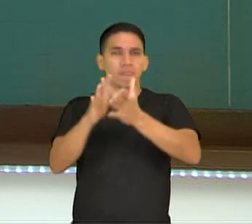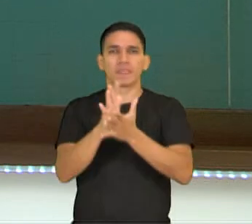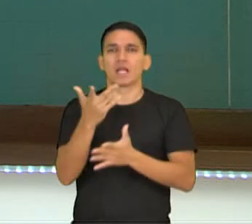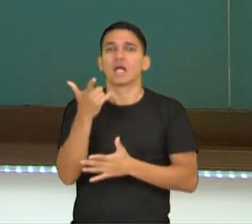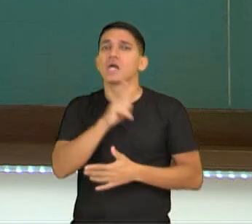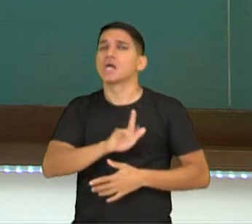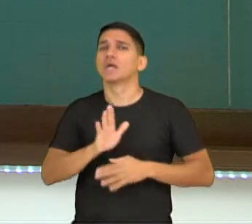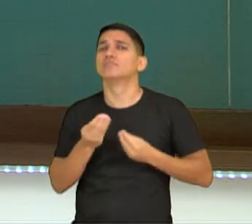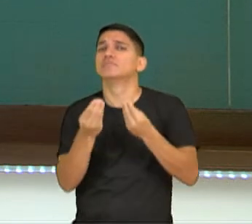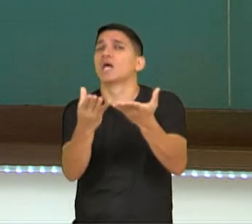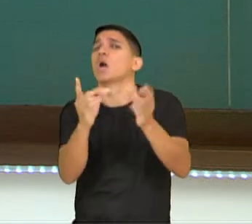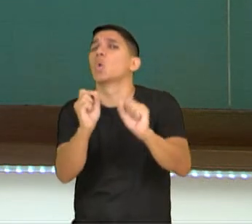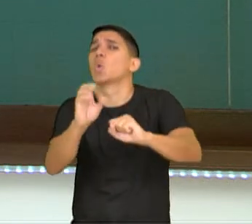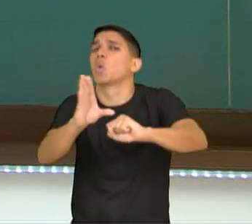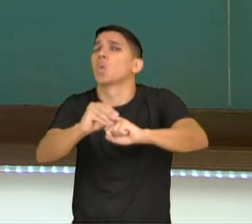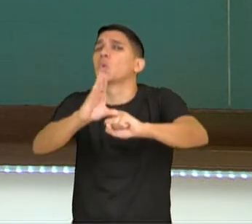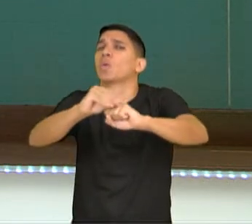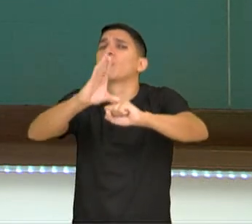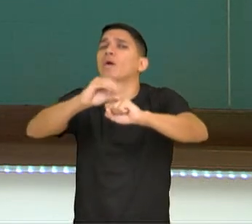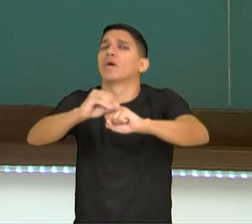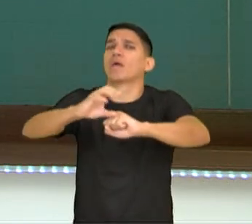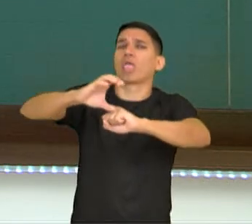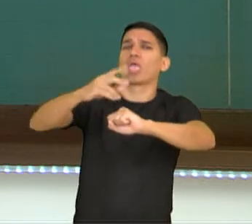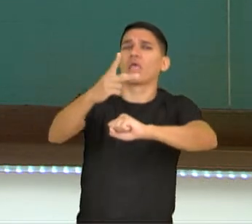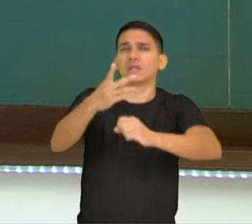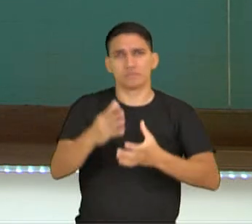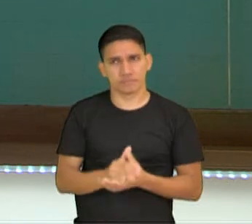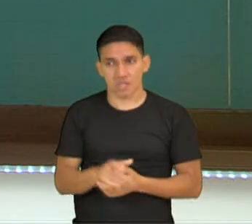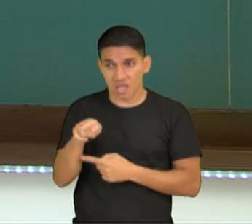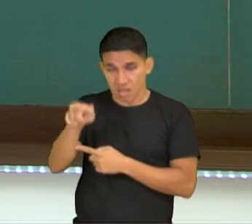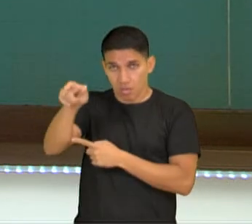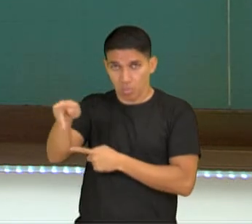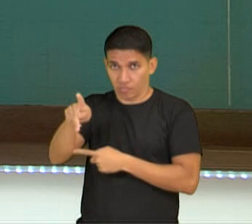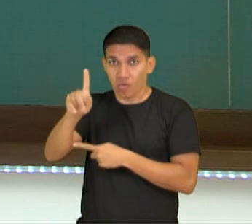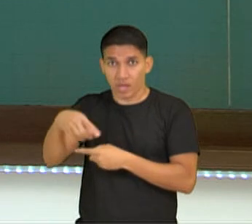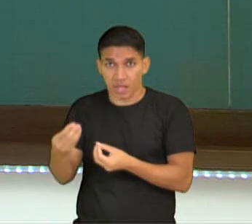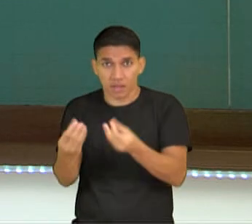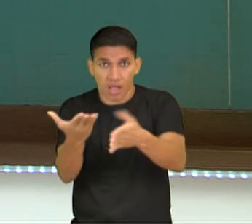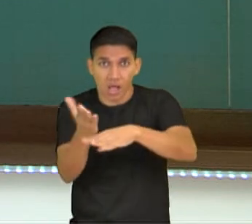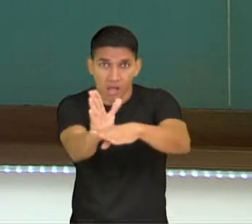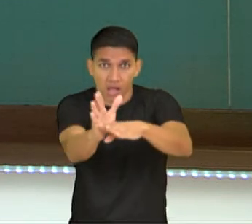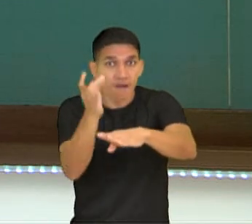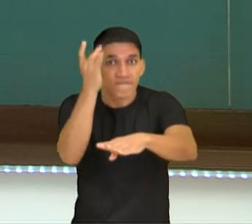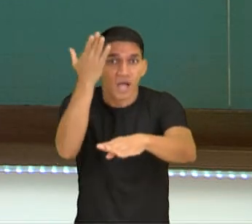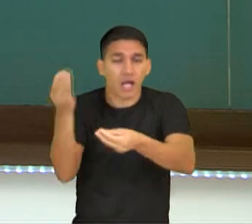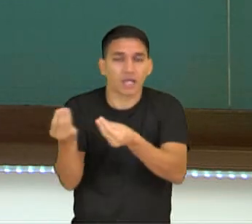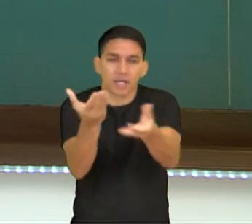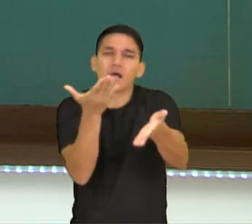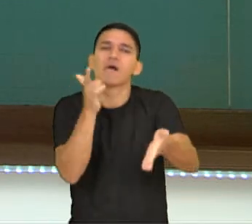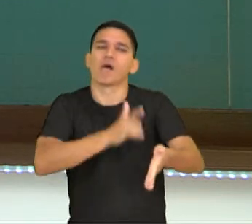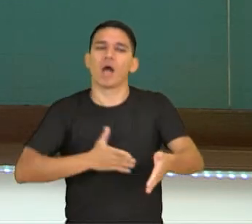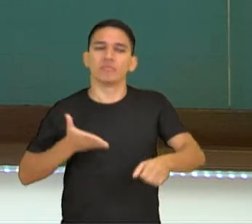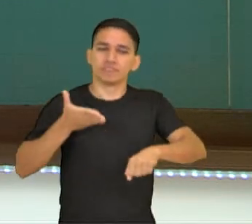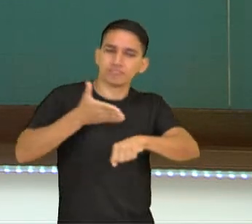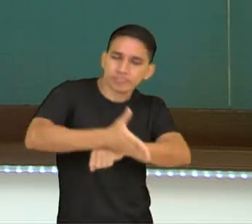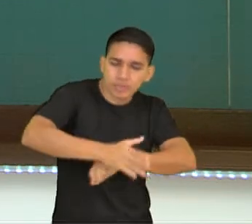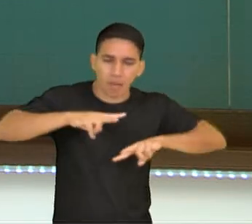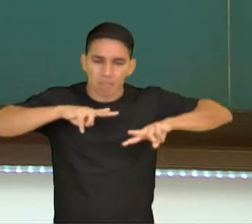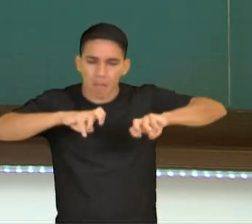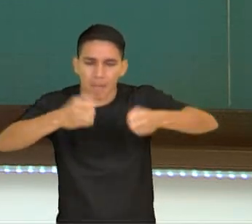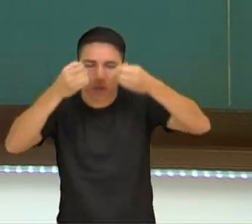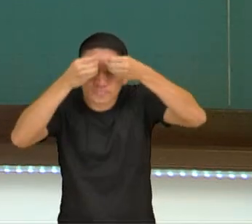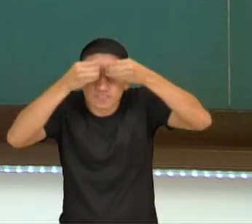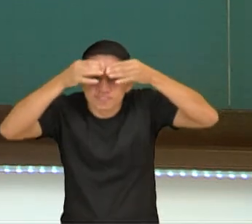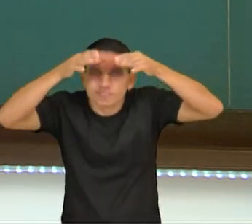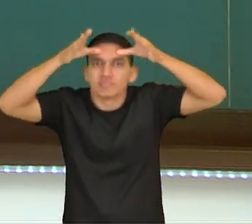na hora do conhecimento? Ele não é um facilitador do conhecimento? Ele não possibilita que você expanda